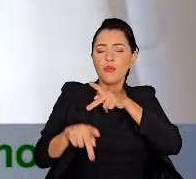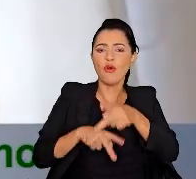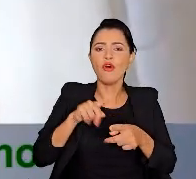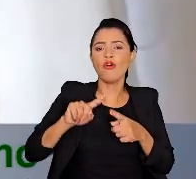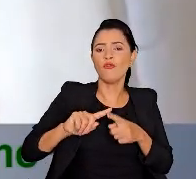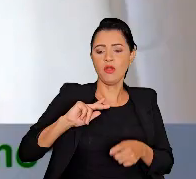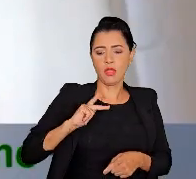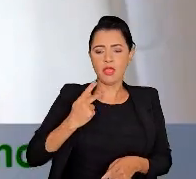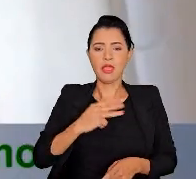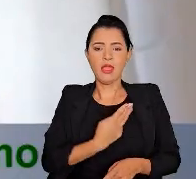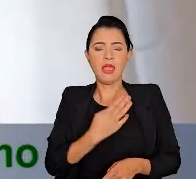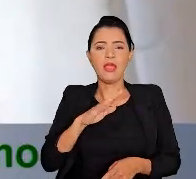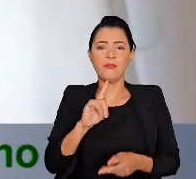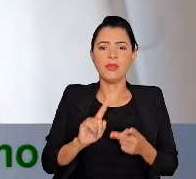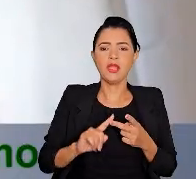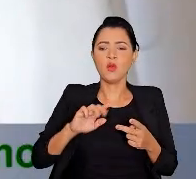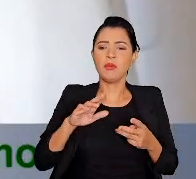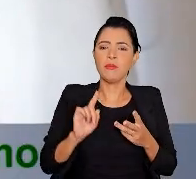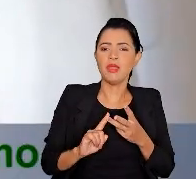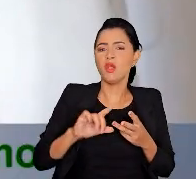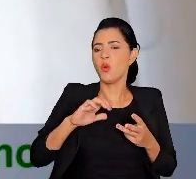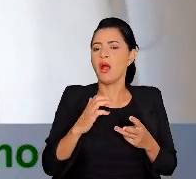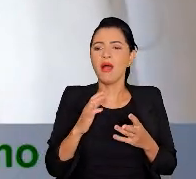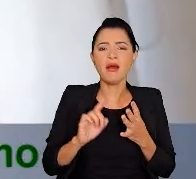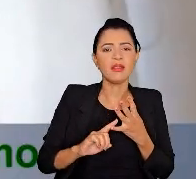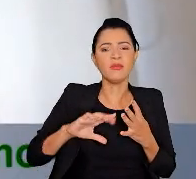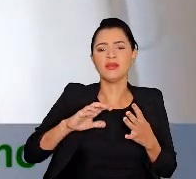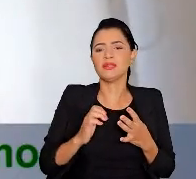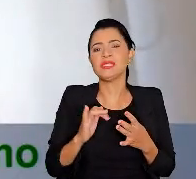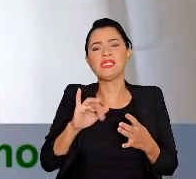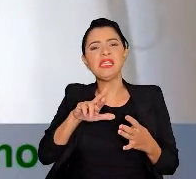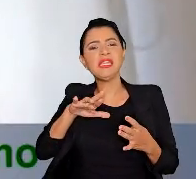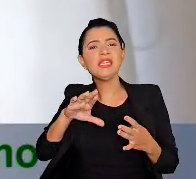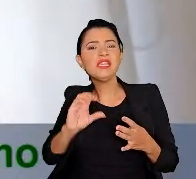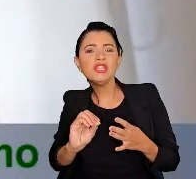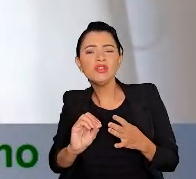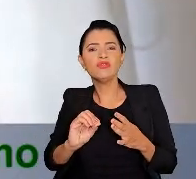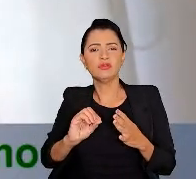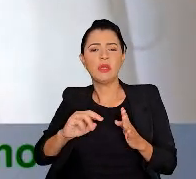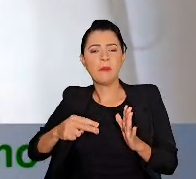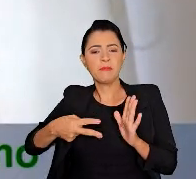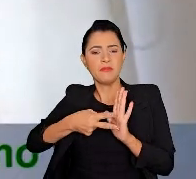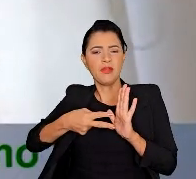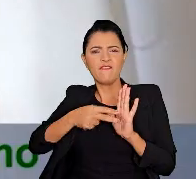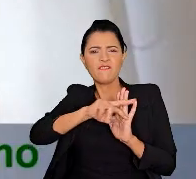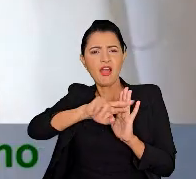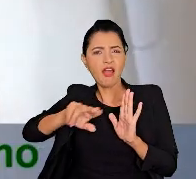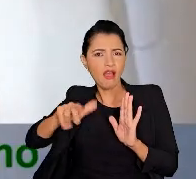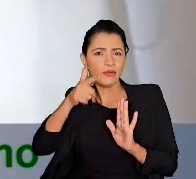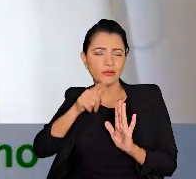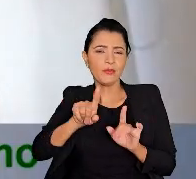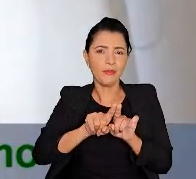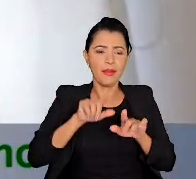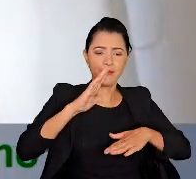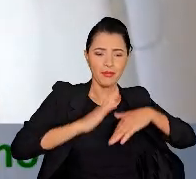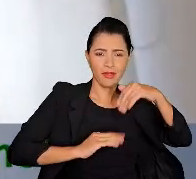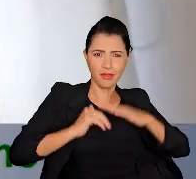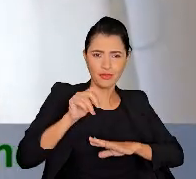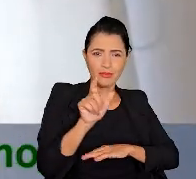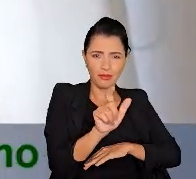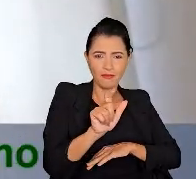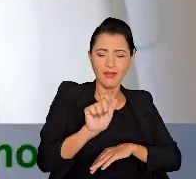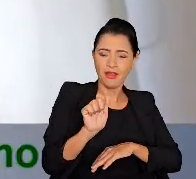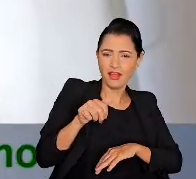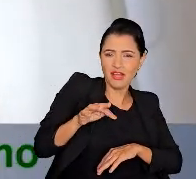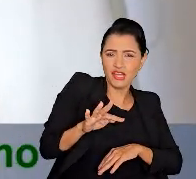arameus, fenícios, árabes, assírios, entre outros. Mas, na prática, o termo antissemitismo, essa